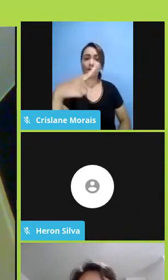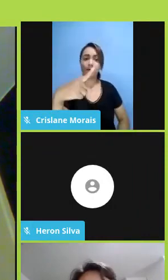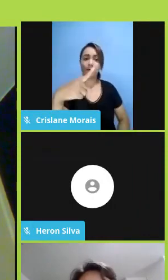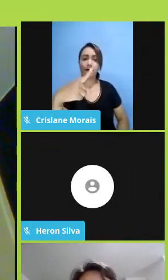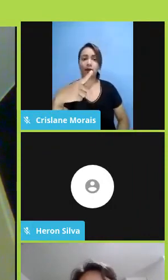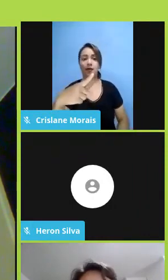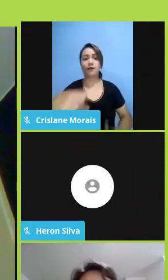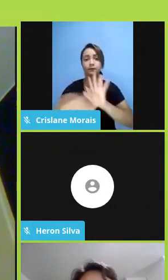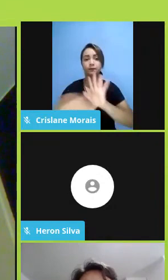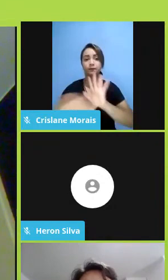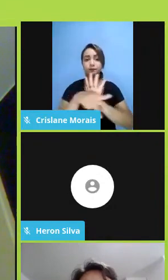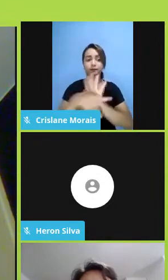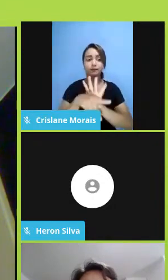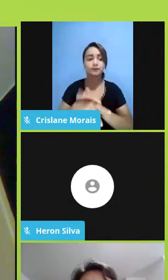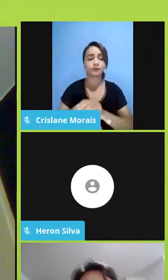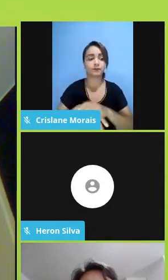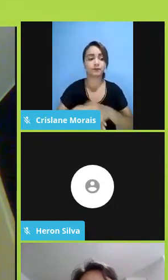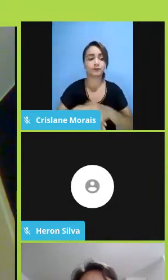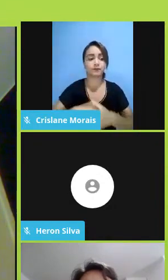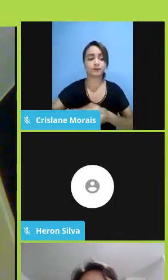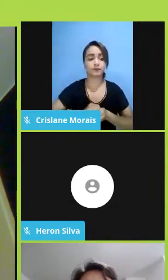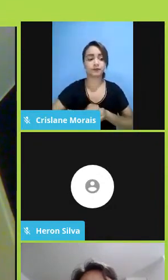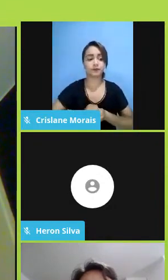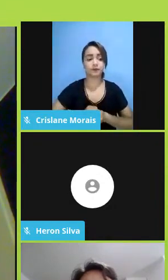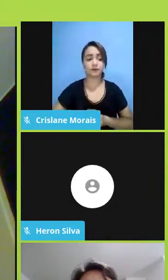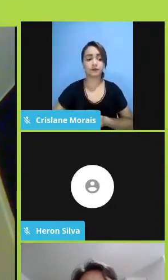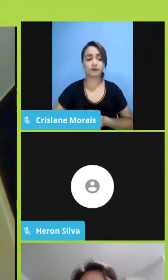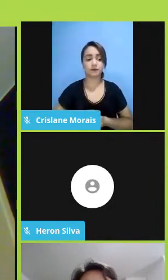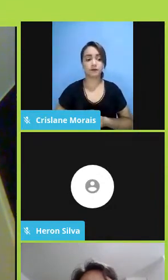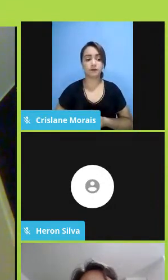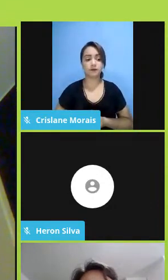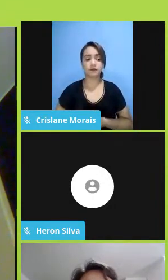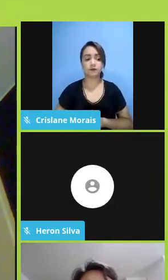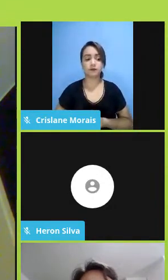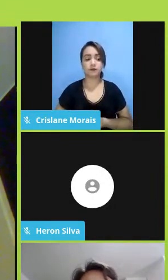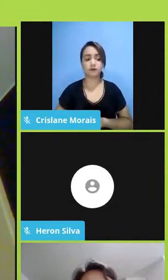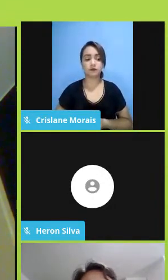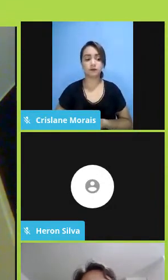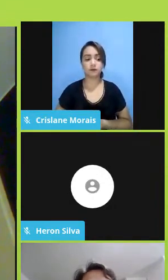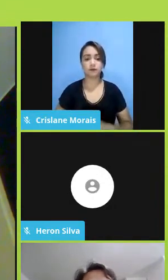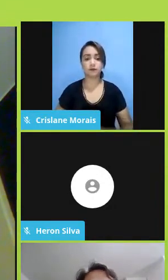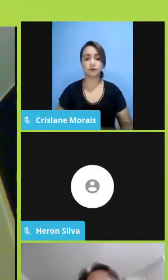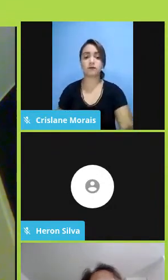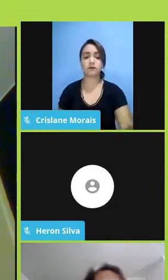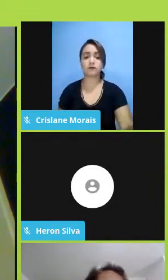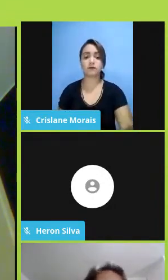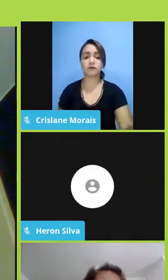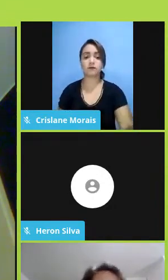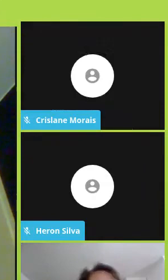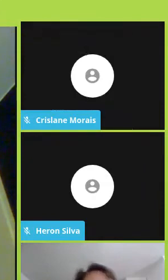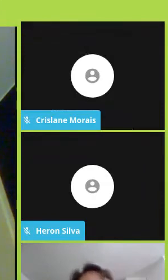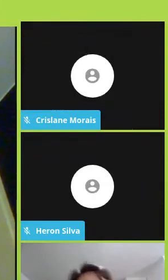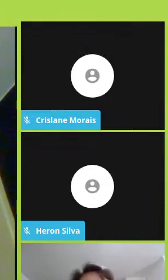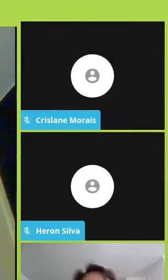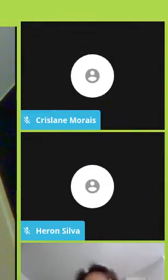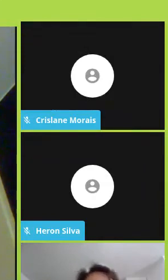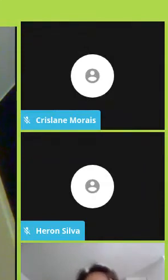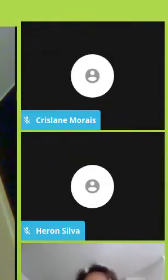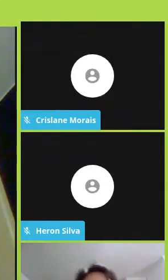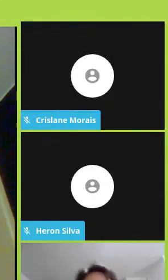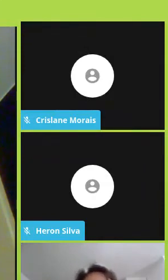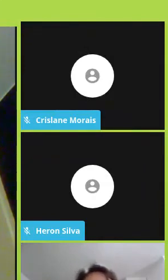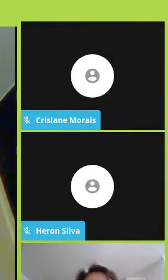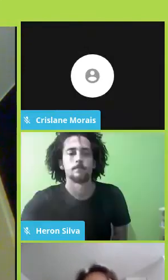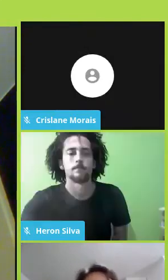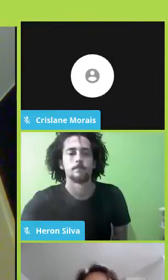PL da grilagem. É tudo no meio virtual. É possível, lógico, a gente vai se transformando e vai se adaptando às